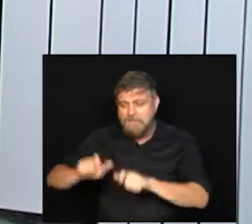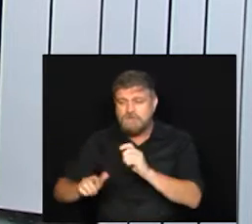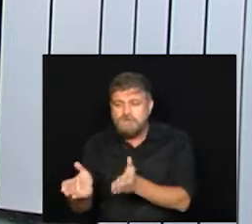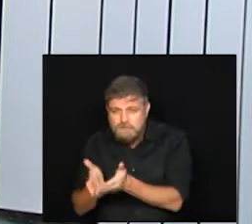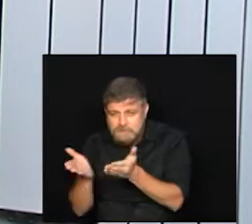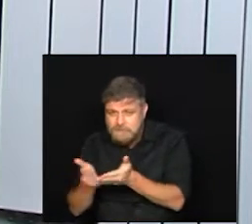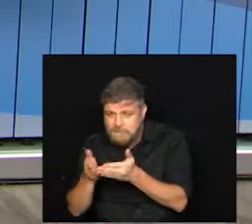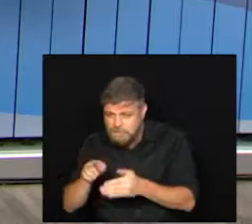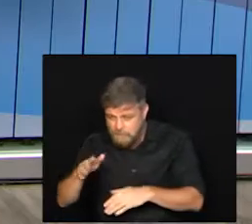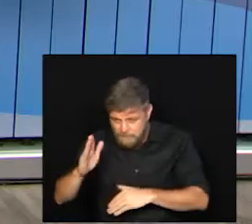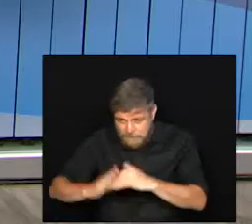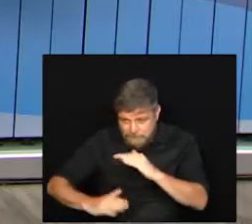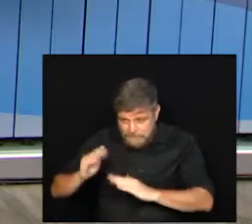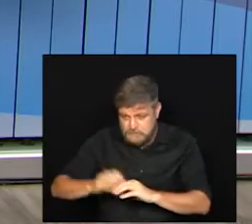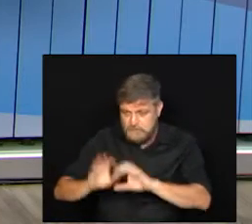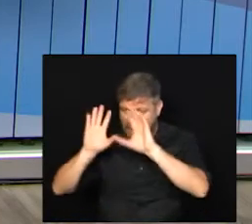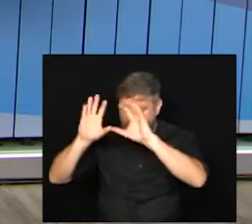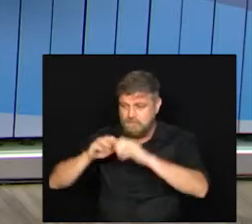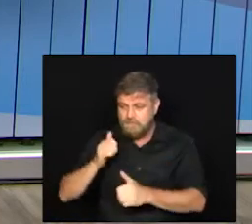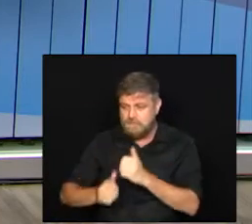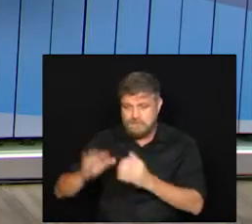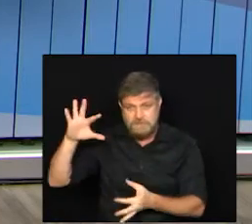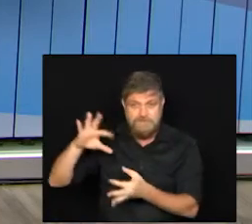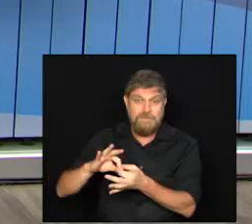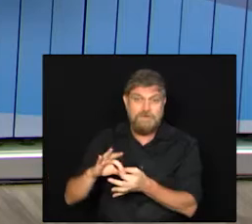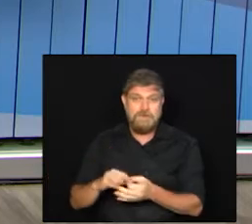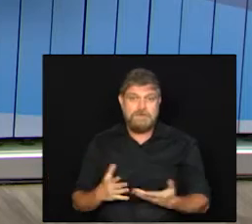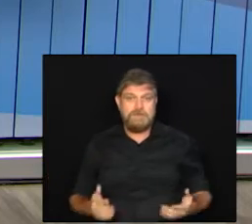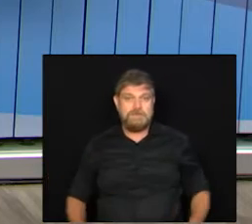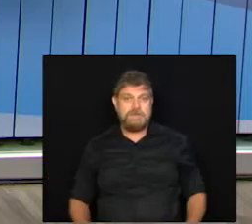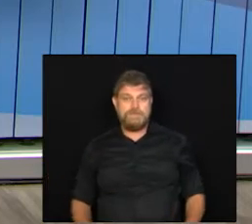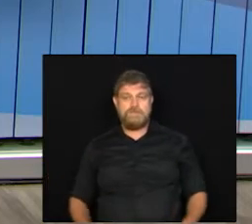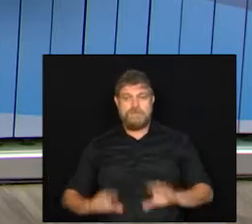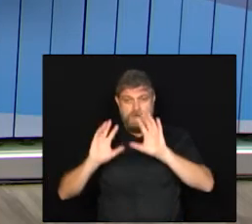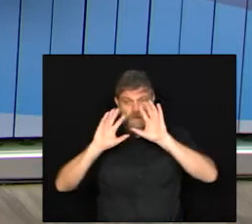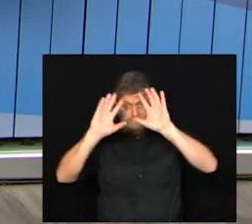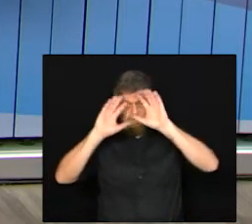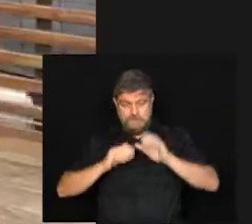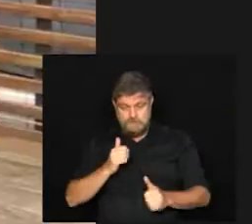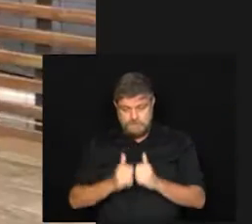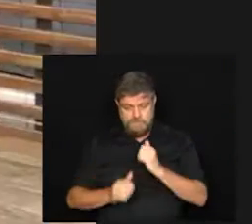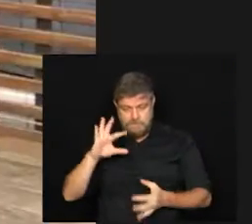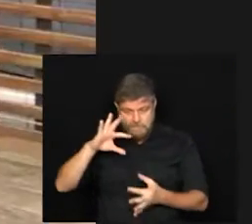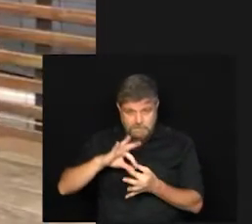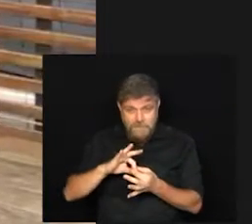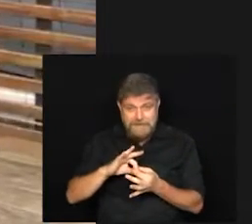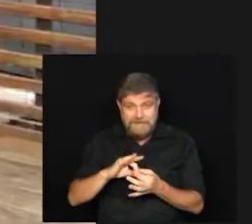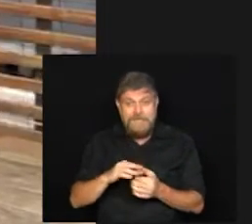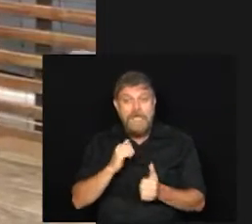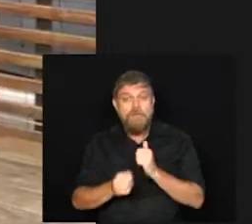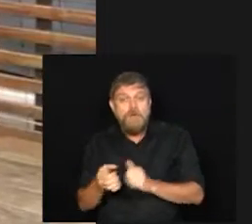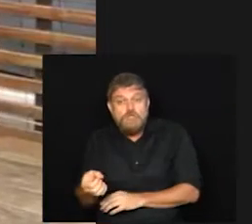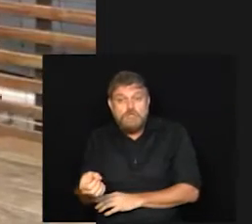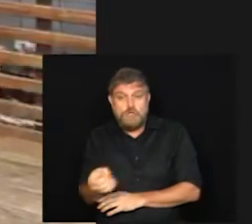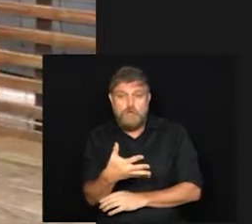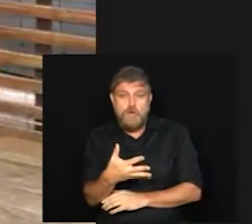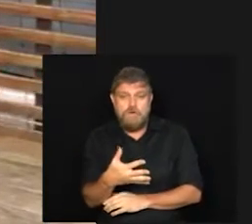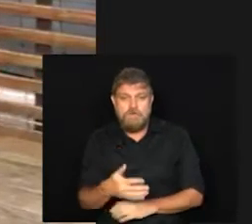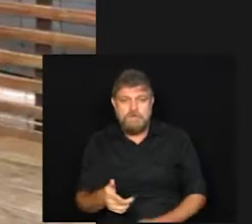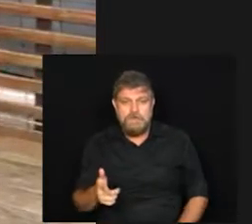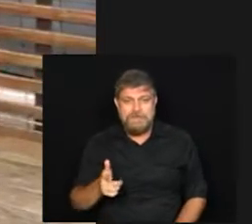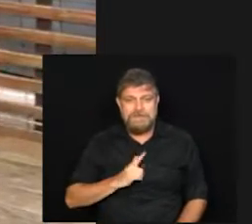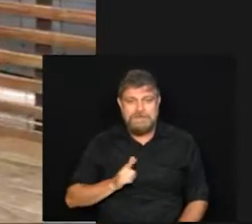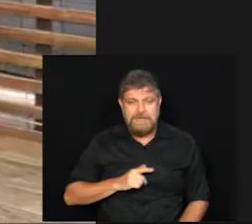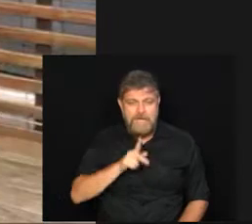carentes? Isso é um esporte novo, né, cara? O futebol é um esporte novo, então, consequentemente, o número